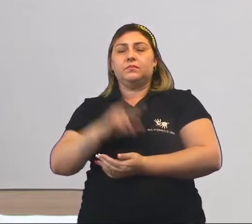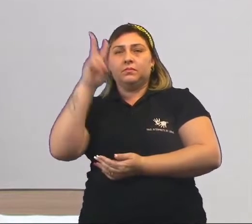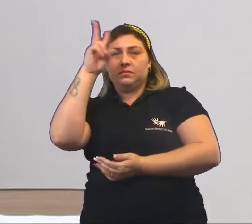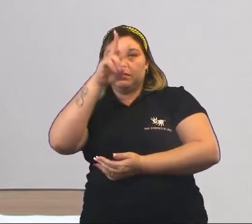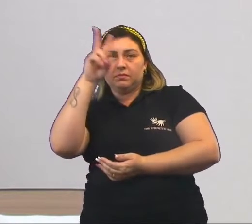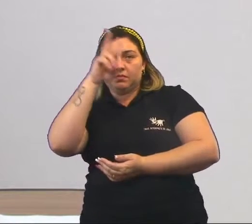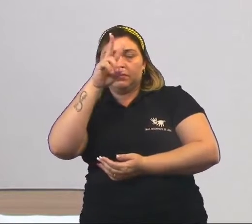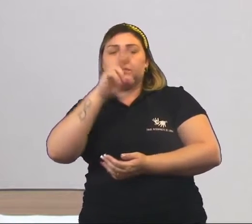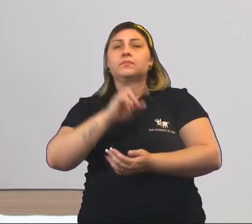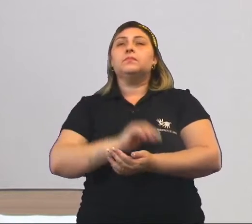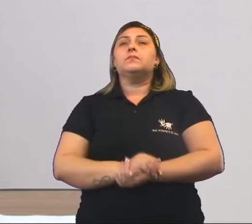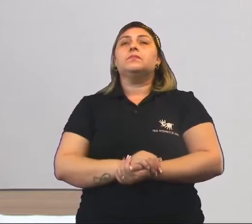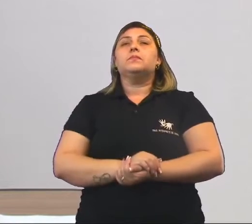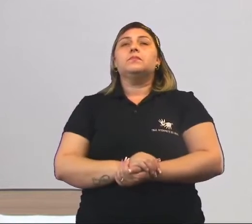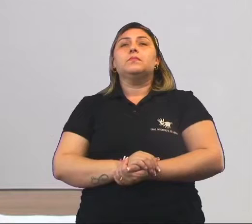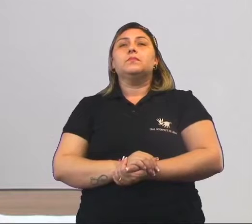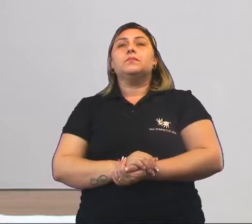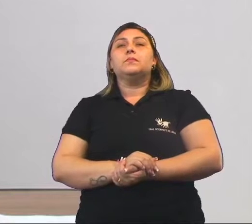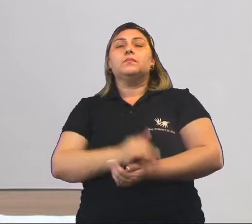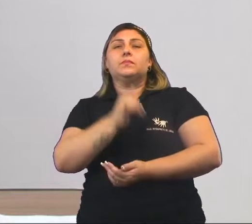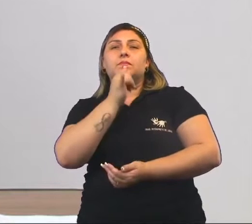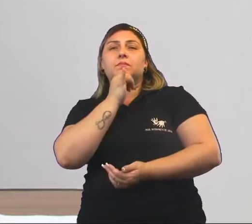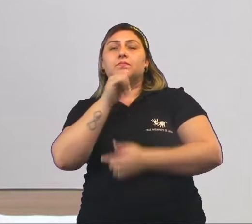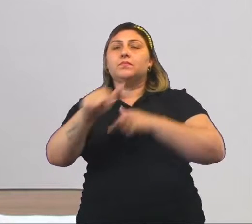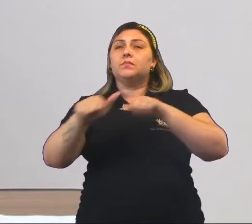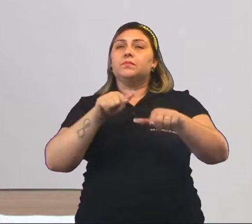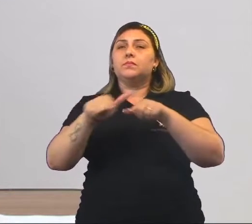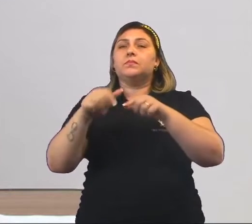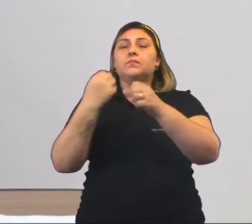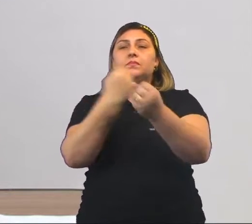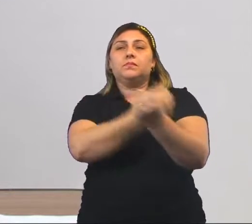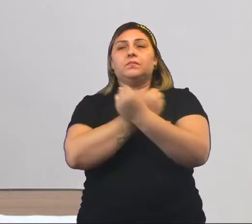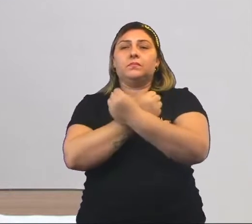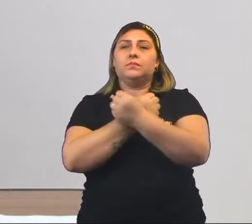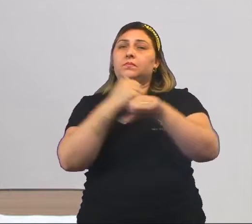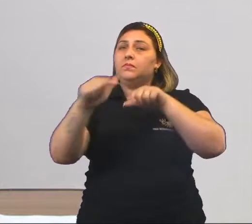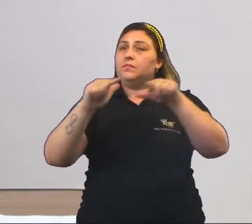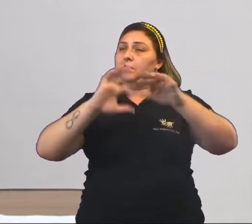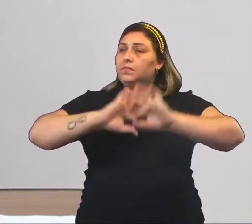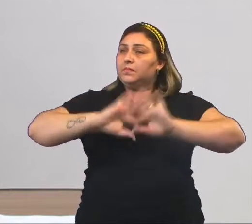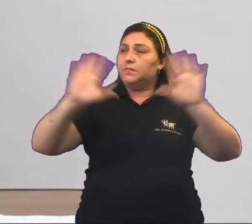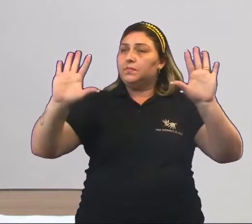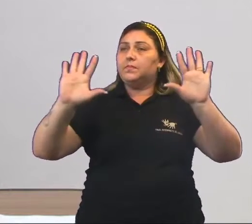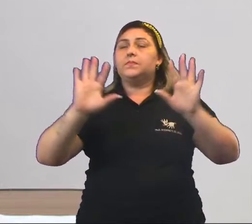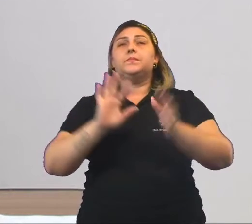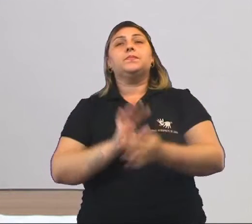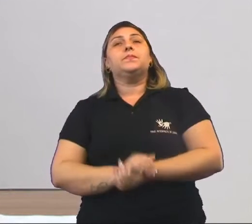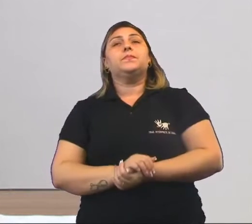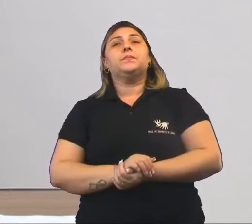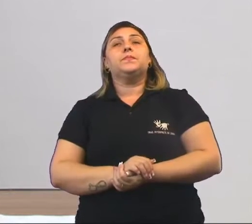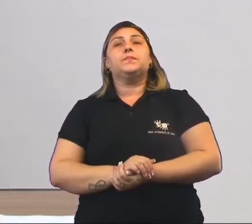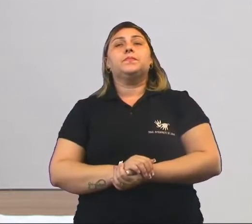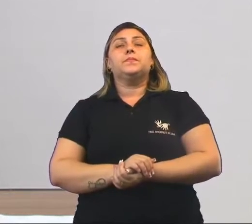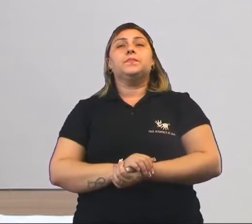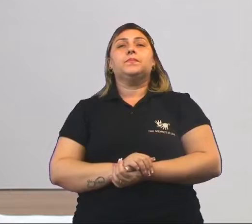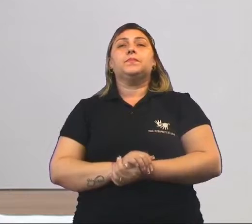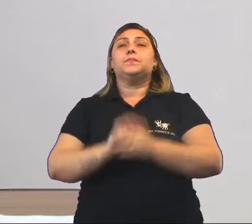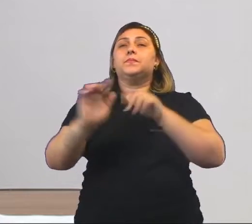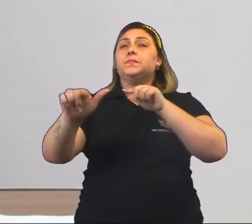lembrando, aí nós vamos ver um exemplo do trabalho escravo, e o trabalho livre. A gente vê um pouco sobre a